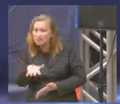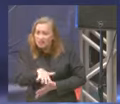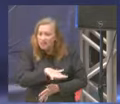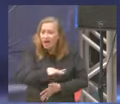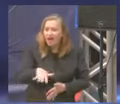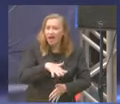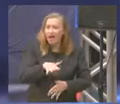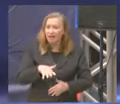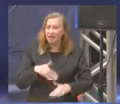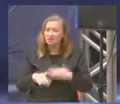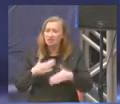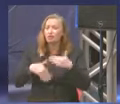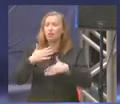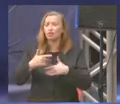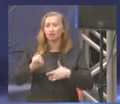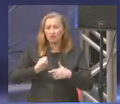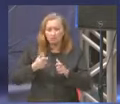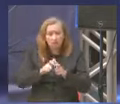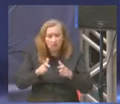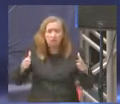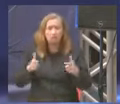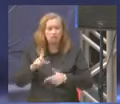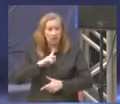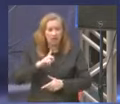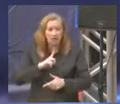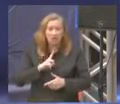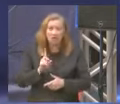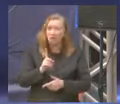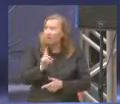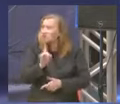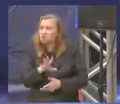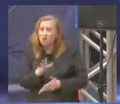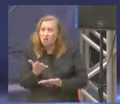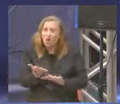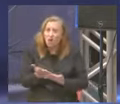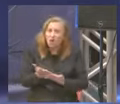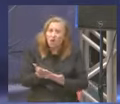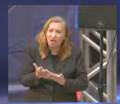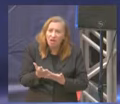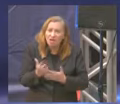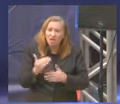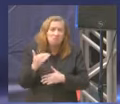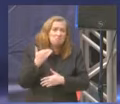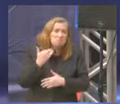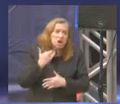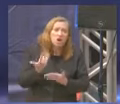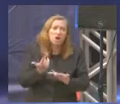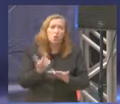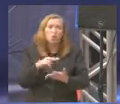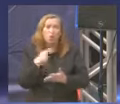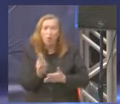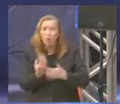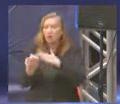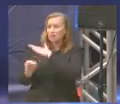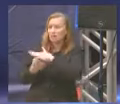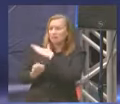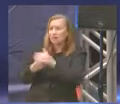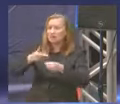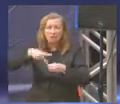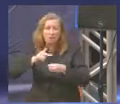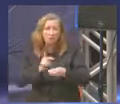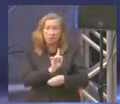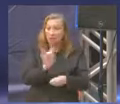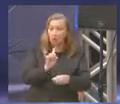movimenta o setor de trabalho. Não são mais aqueles bancos ou empresas de petróleo, etc.